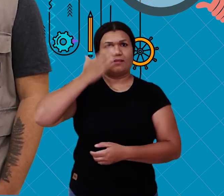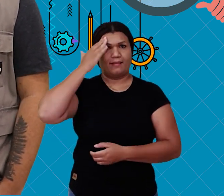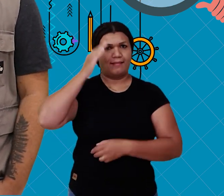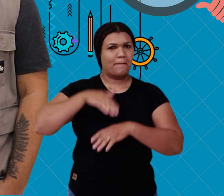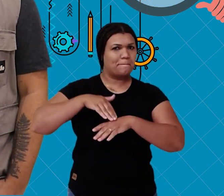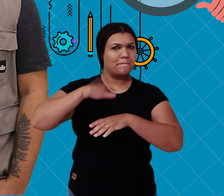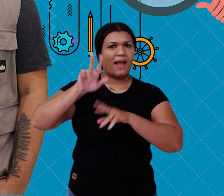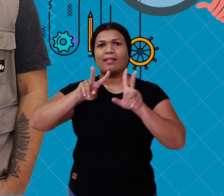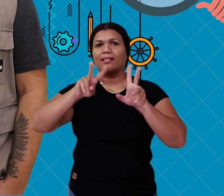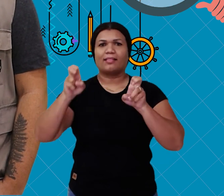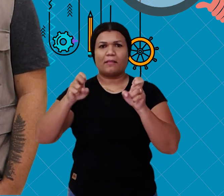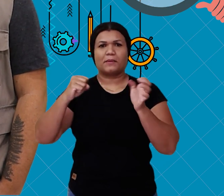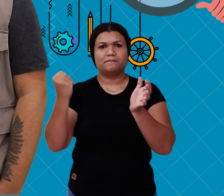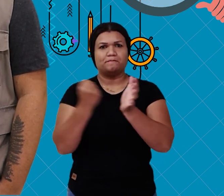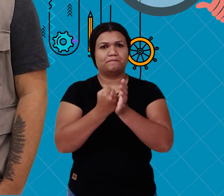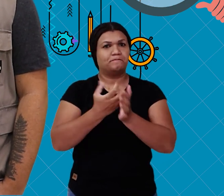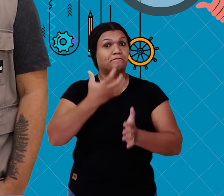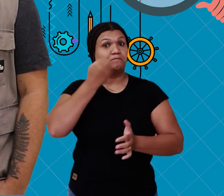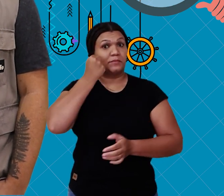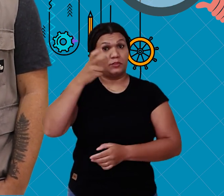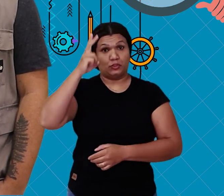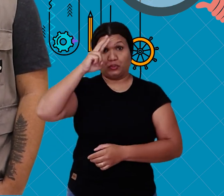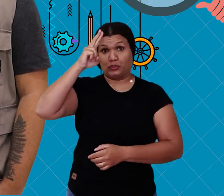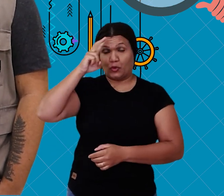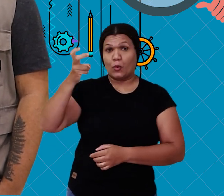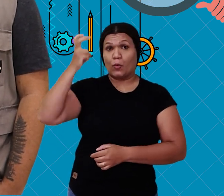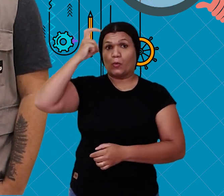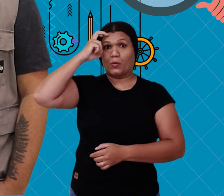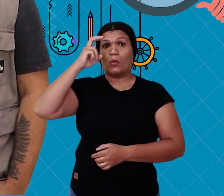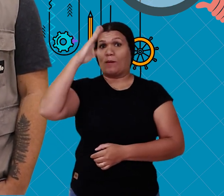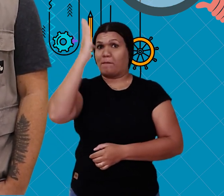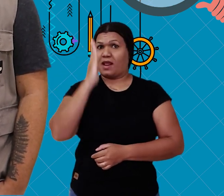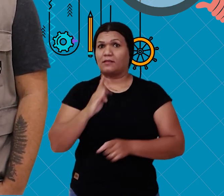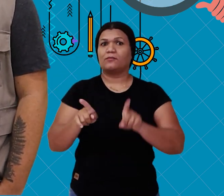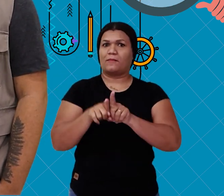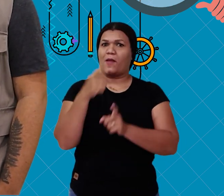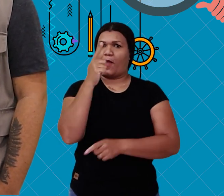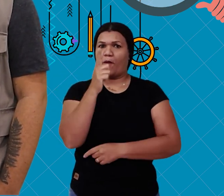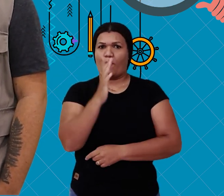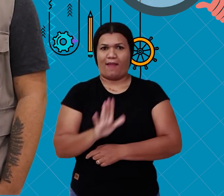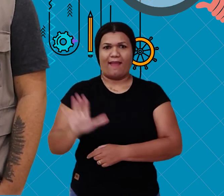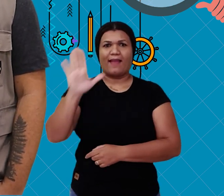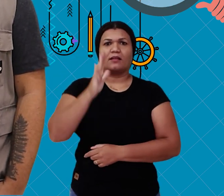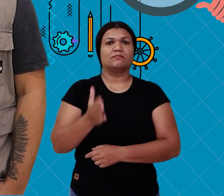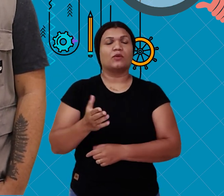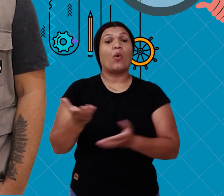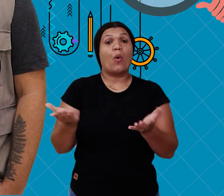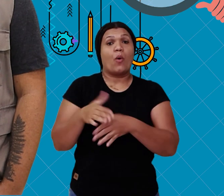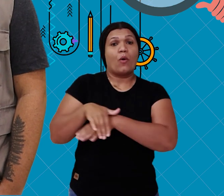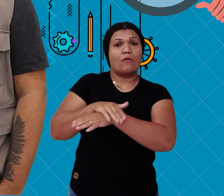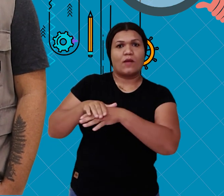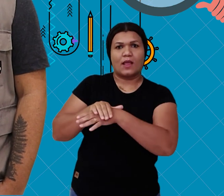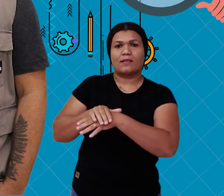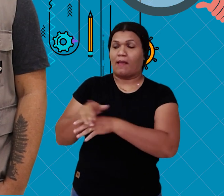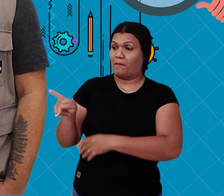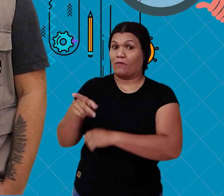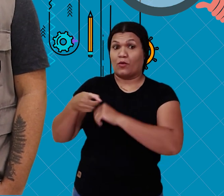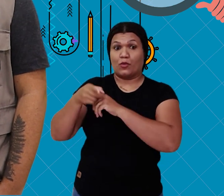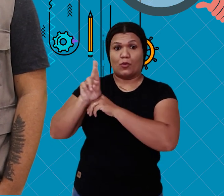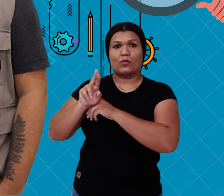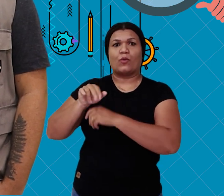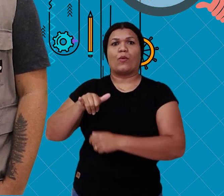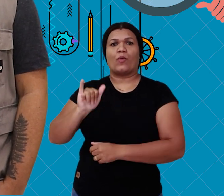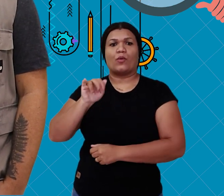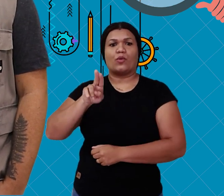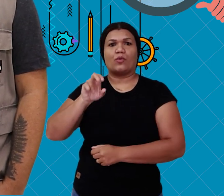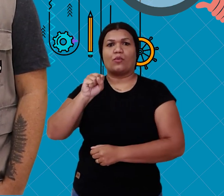pouco mais sobre o patrimônio histórico-cultural brasileiro e goiano, vamos conversar com o professor Dr. Youssef Campos,